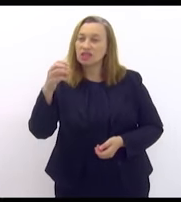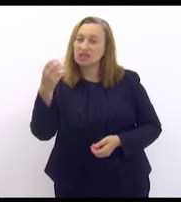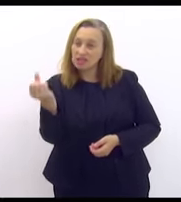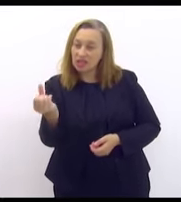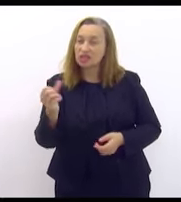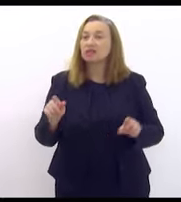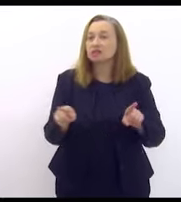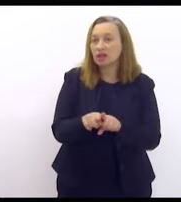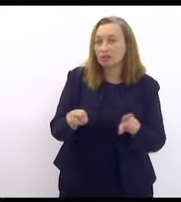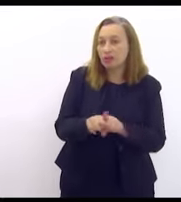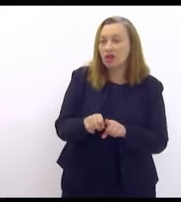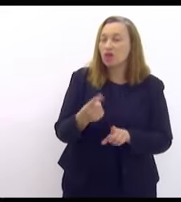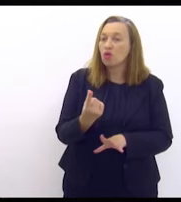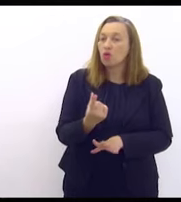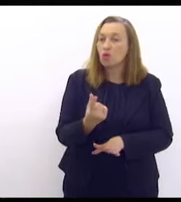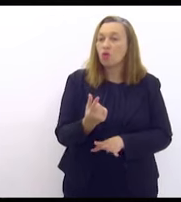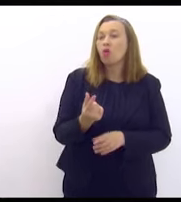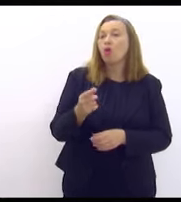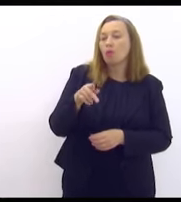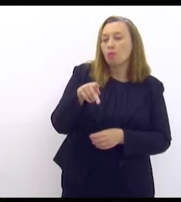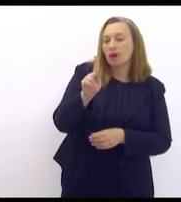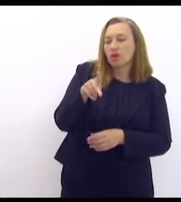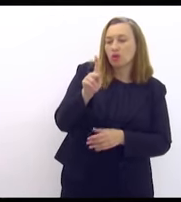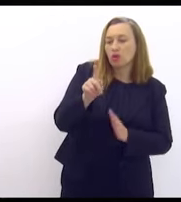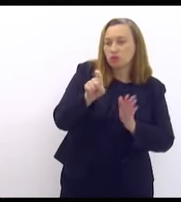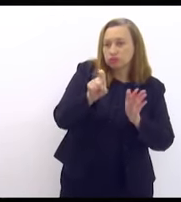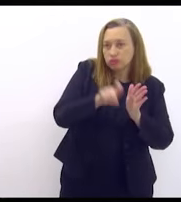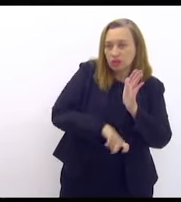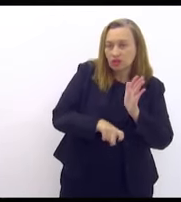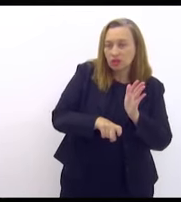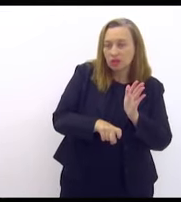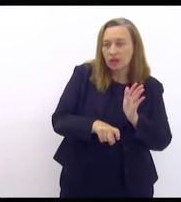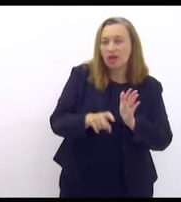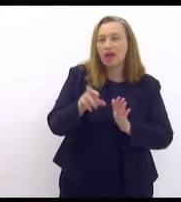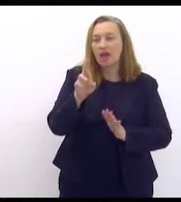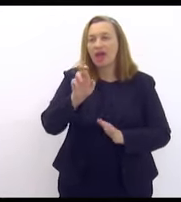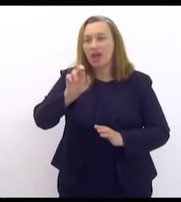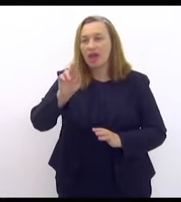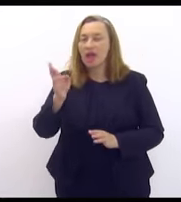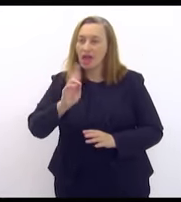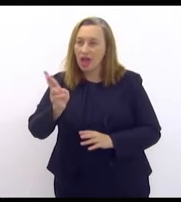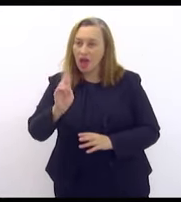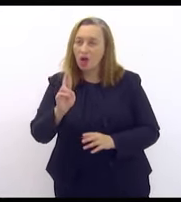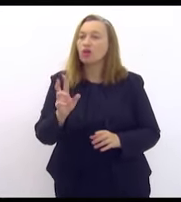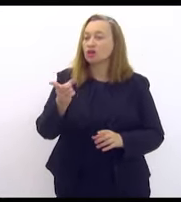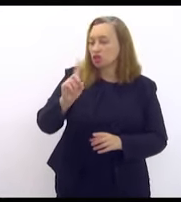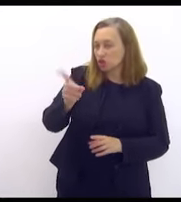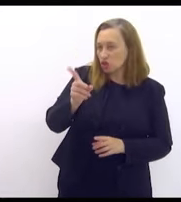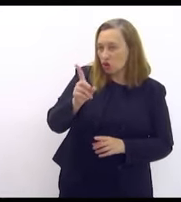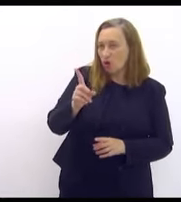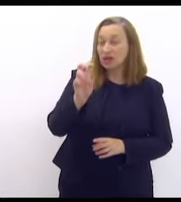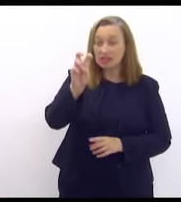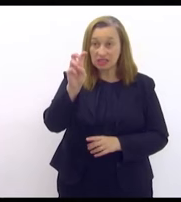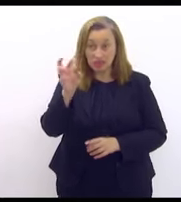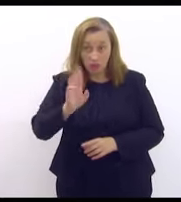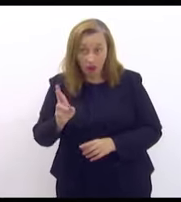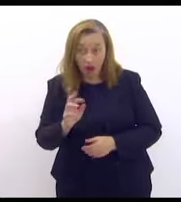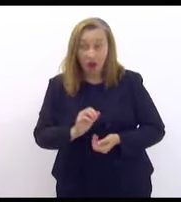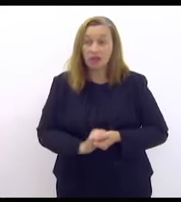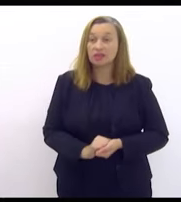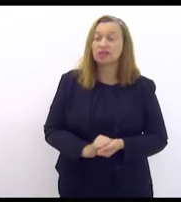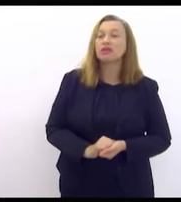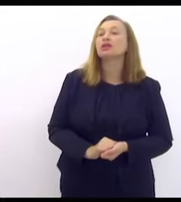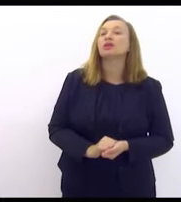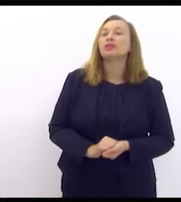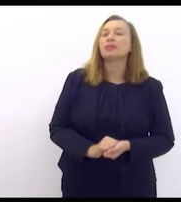tão importante na questão do barril do petróleo, real e dólar, foi de R$ 5,00, e que o preço final do